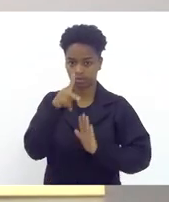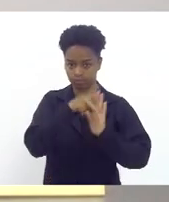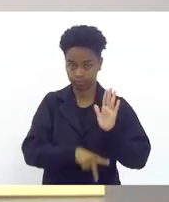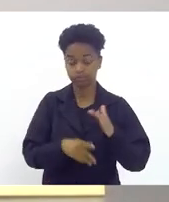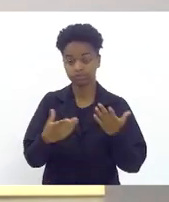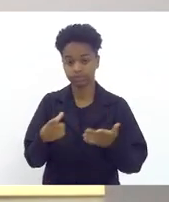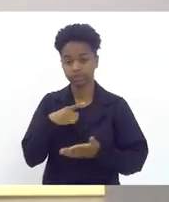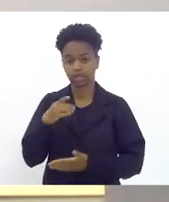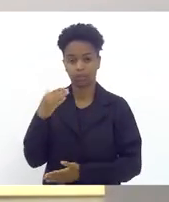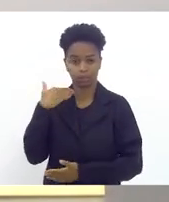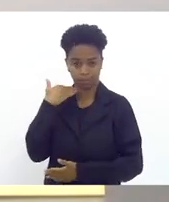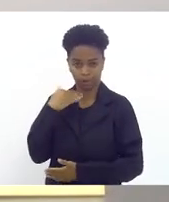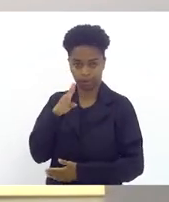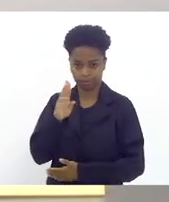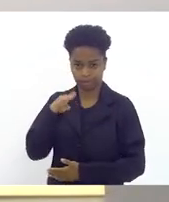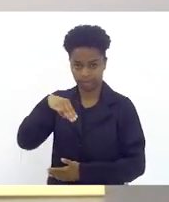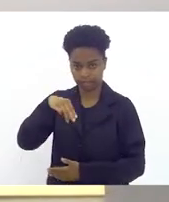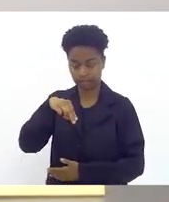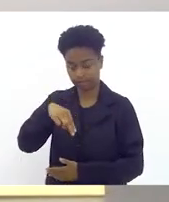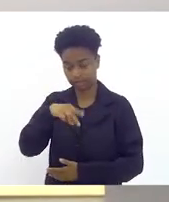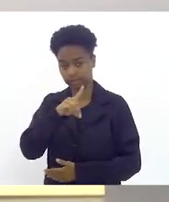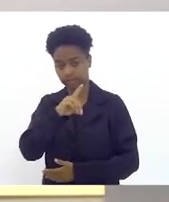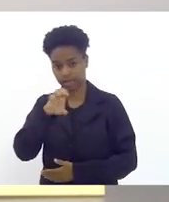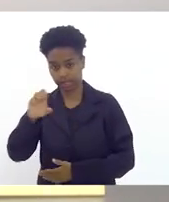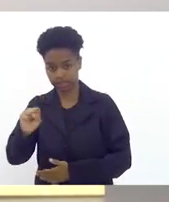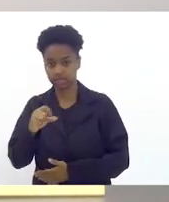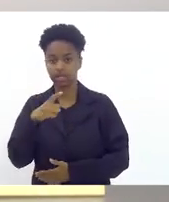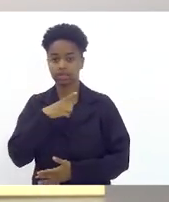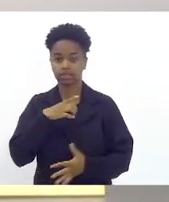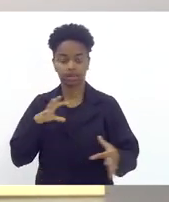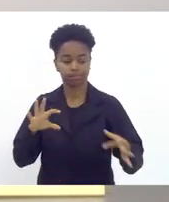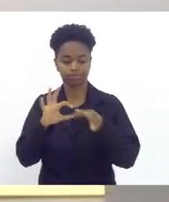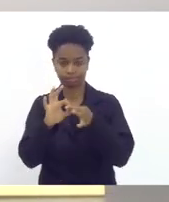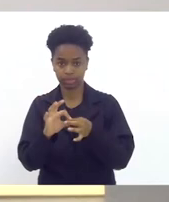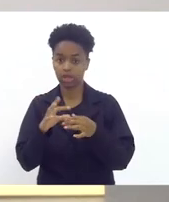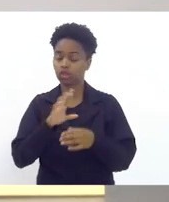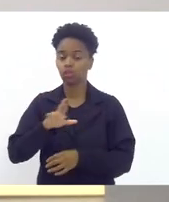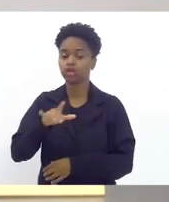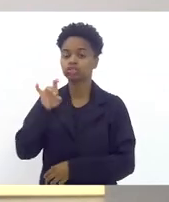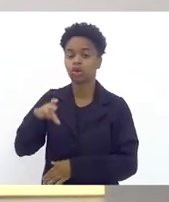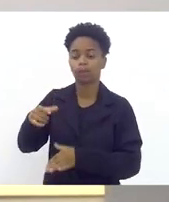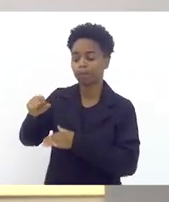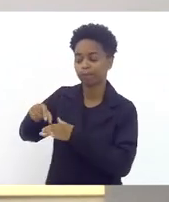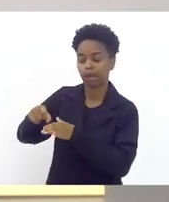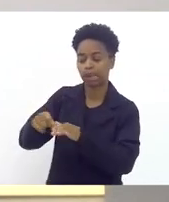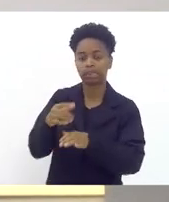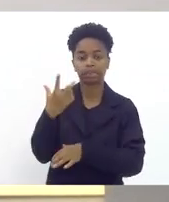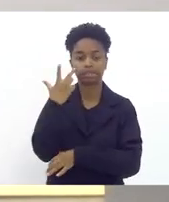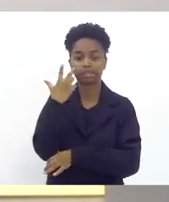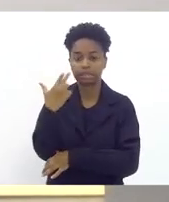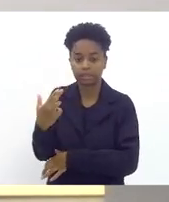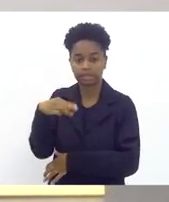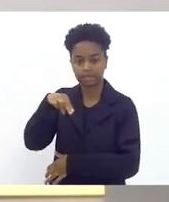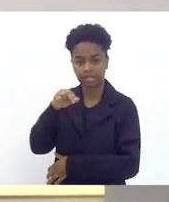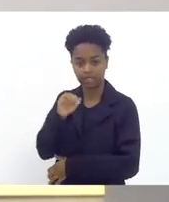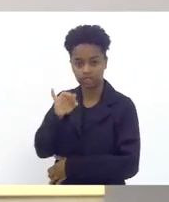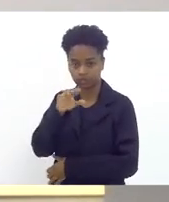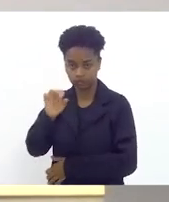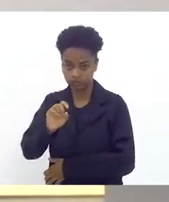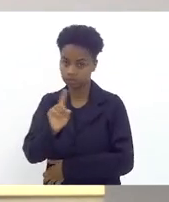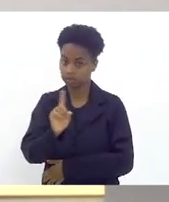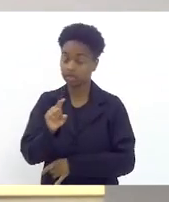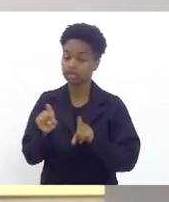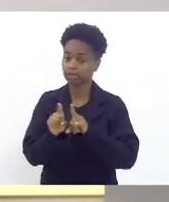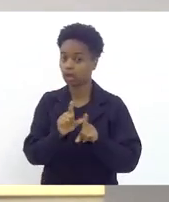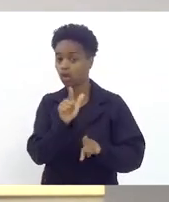e dentro desse programa Floresta viva a gente não tá falando só de plantio de Floresta Nativa a gente tá falando também de incentivo a sistemas a